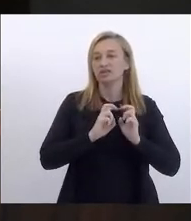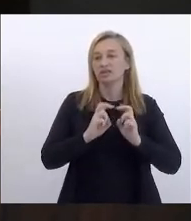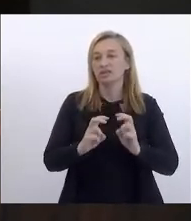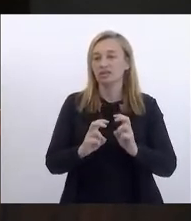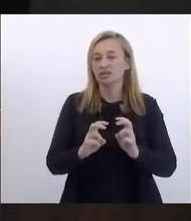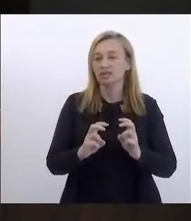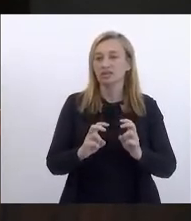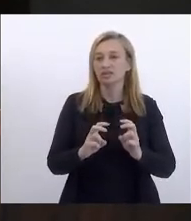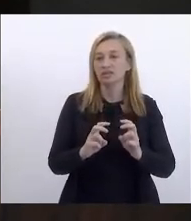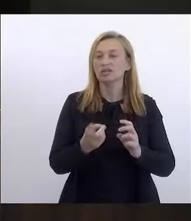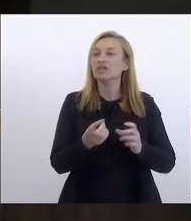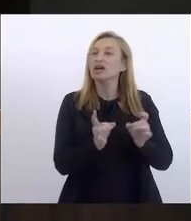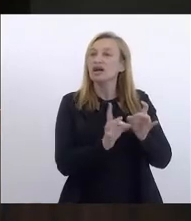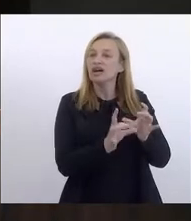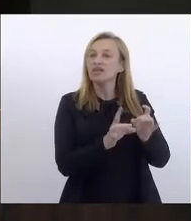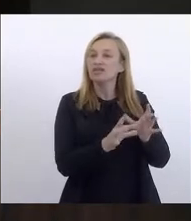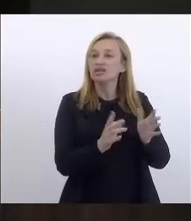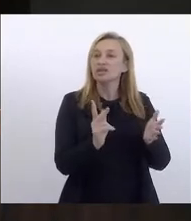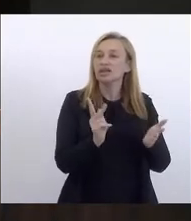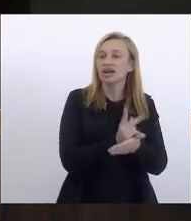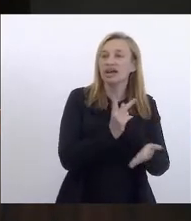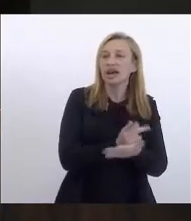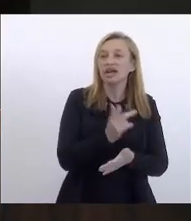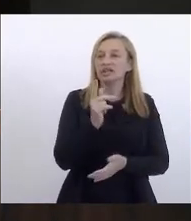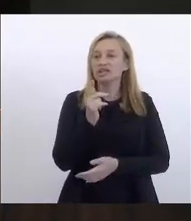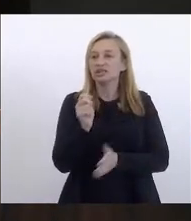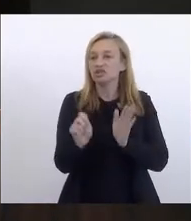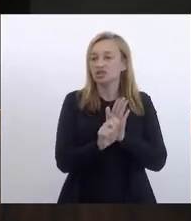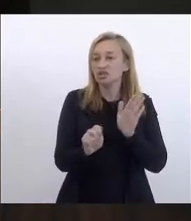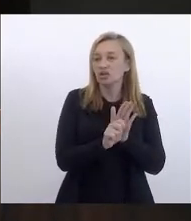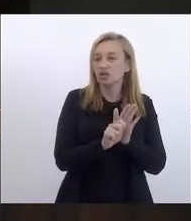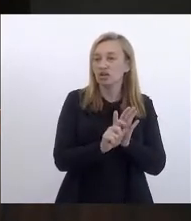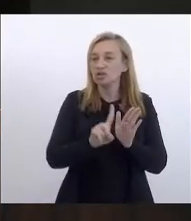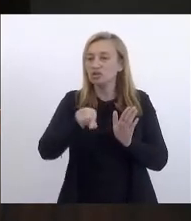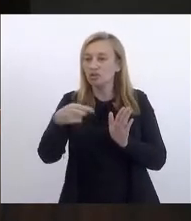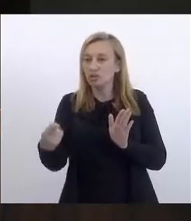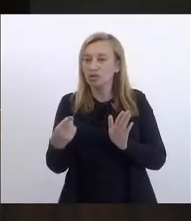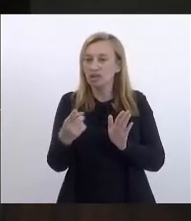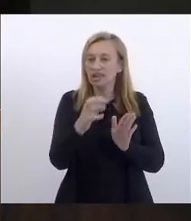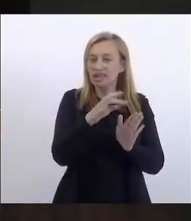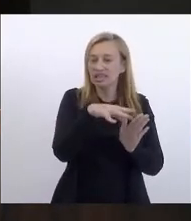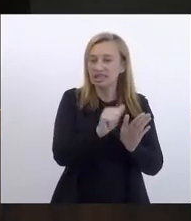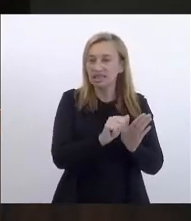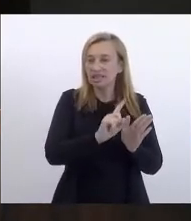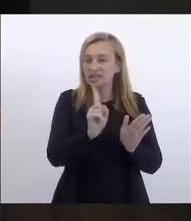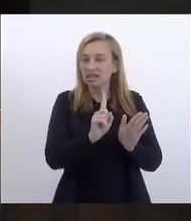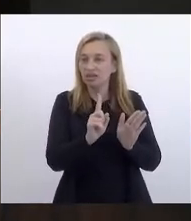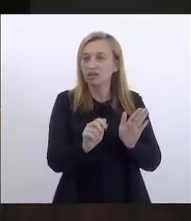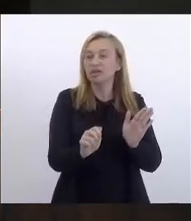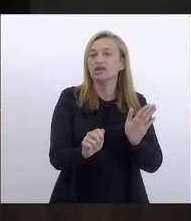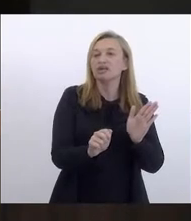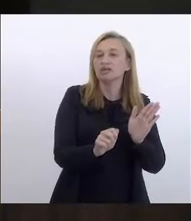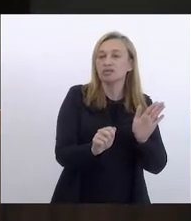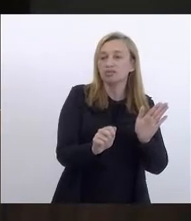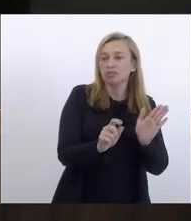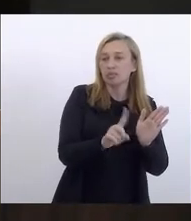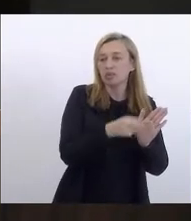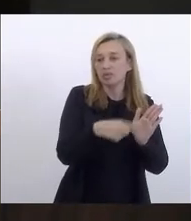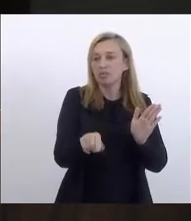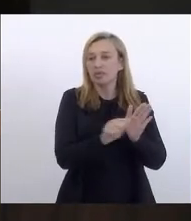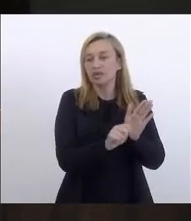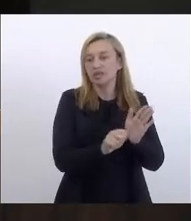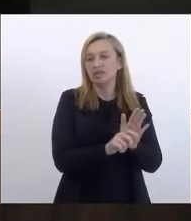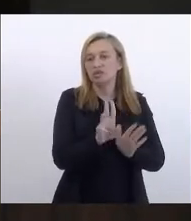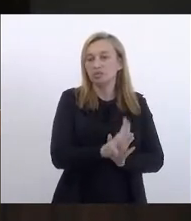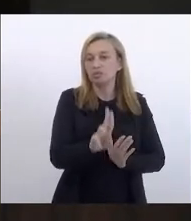combate a comercialização ilegal de cigarros e outras drogas lícitas e ilícitas nas estações no interior das composições da forma que